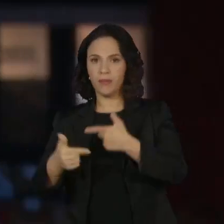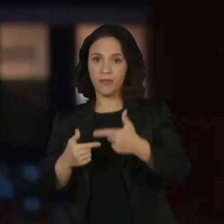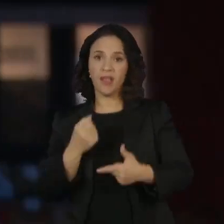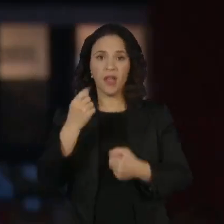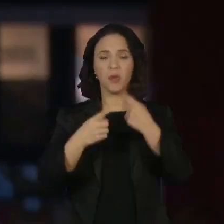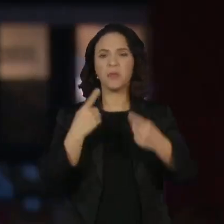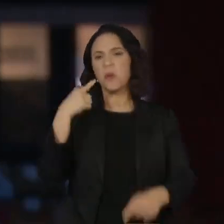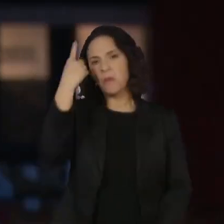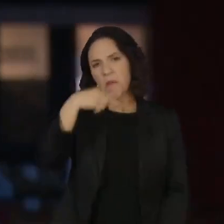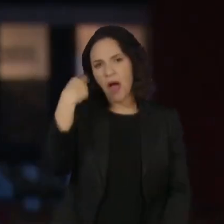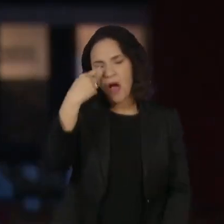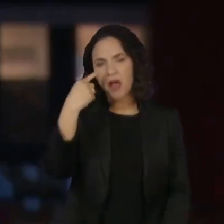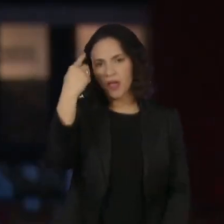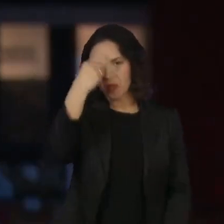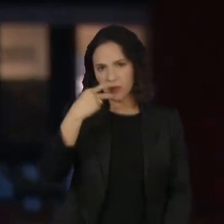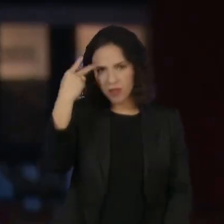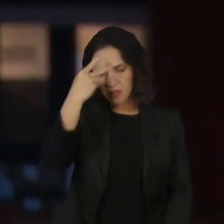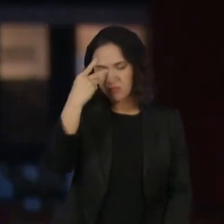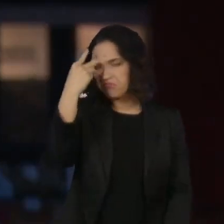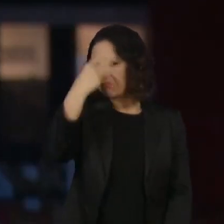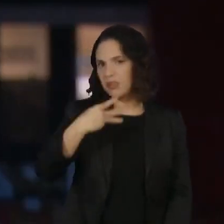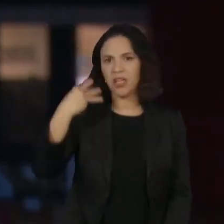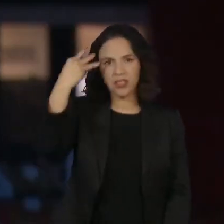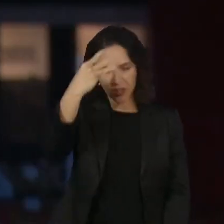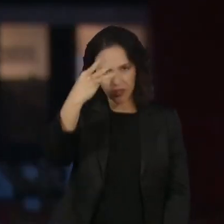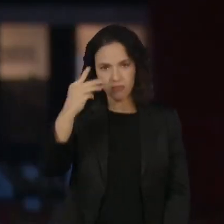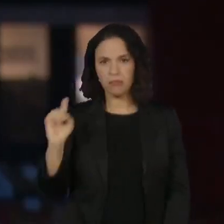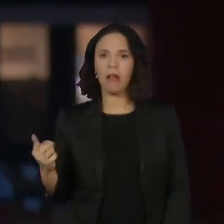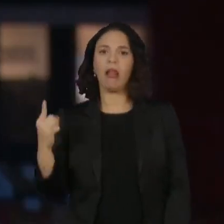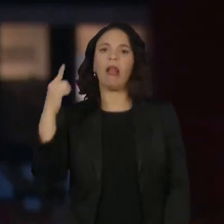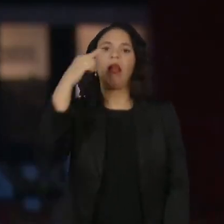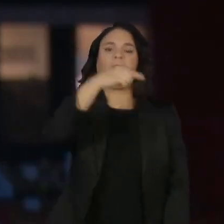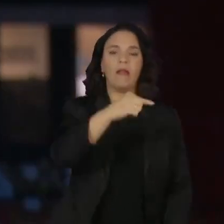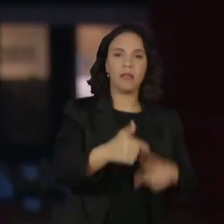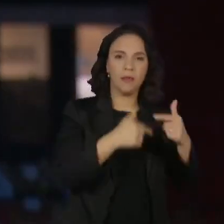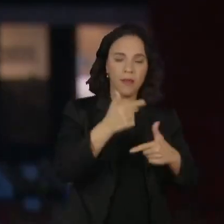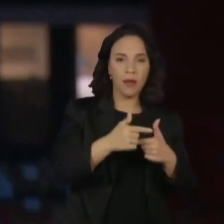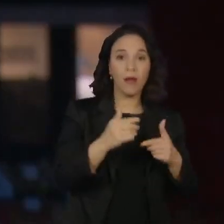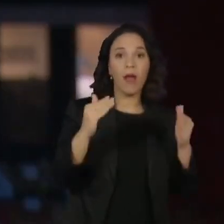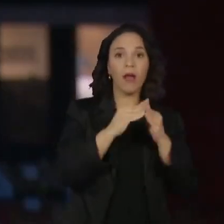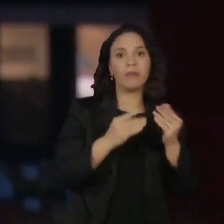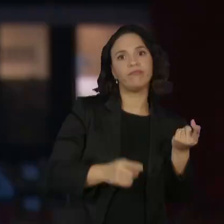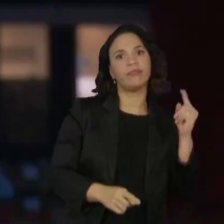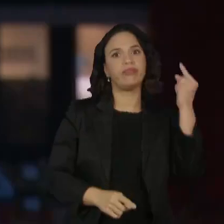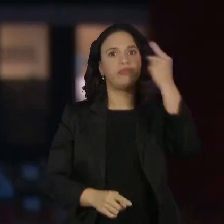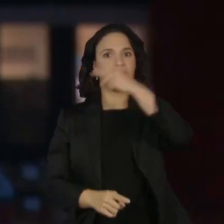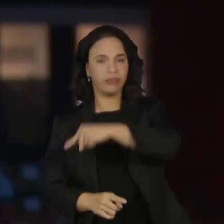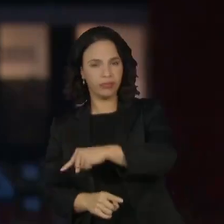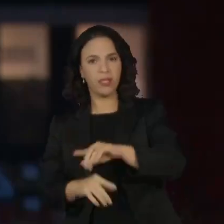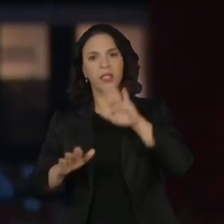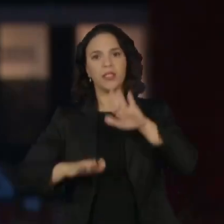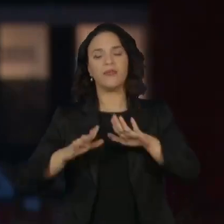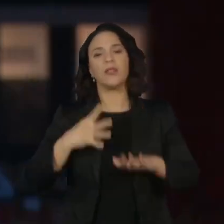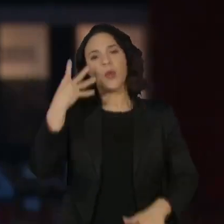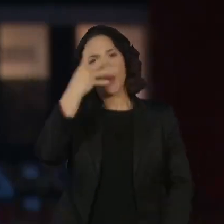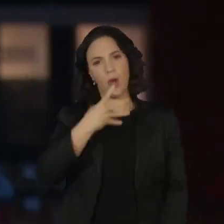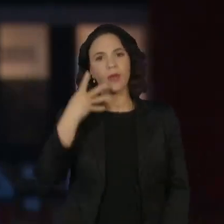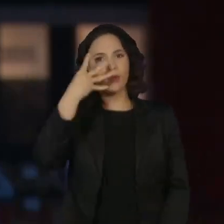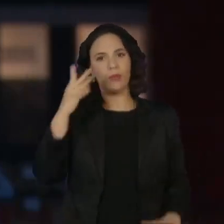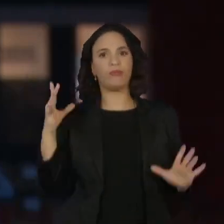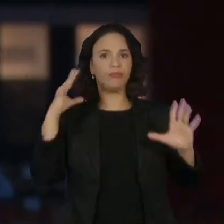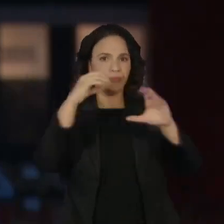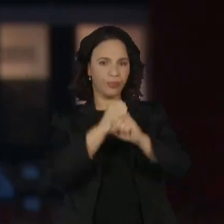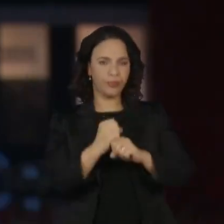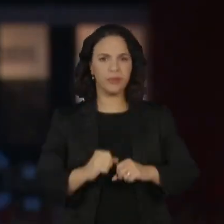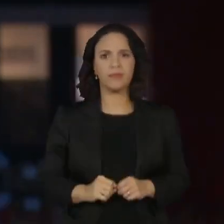levar uma duas até 3 horas Se somar e de volta 4 horas dependendo do deslocamento